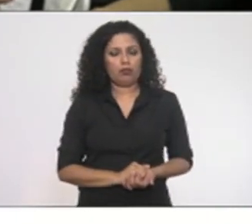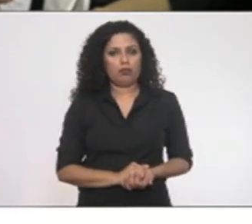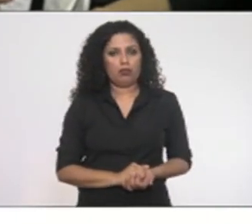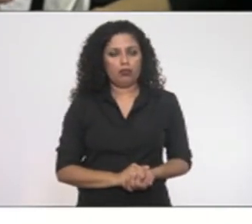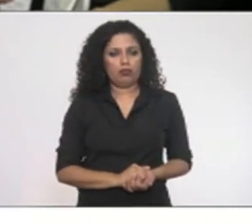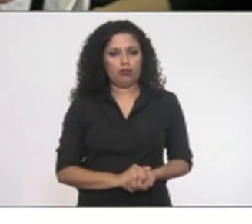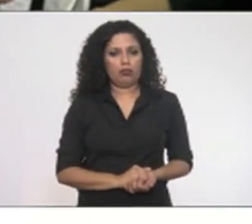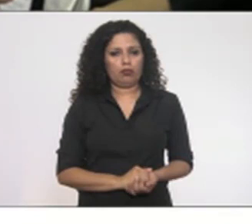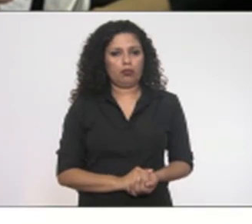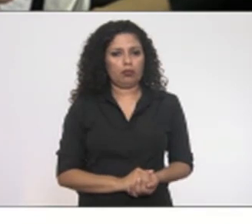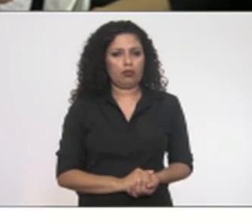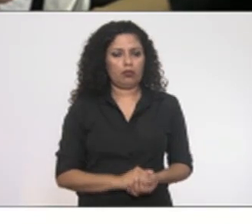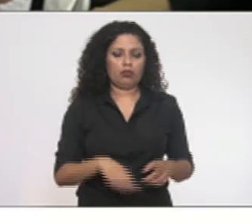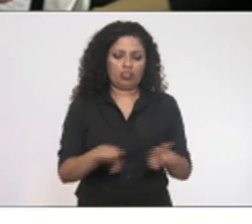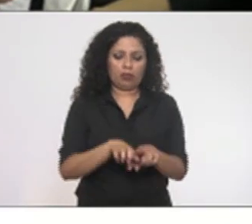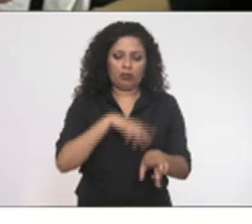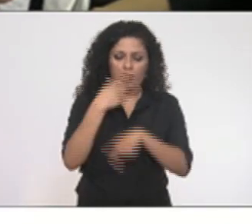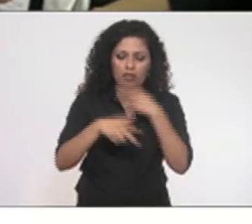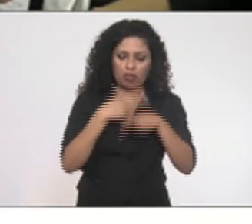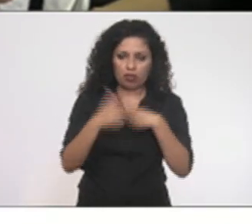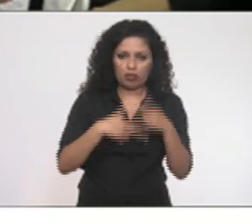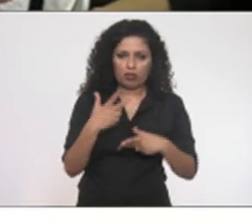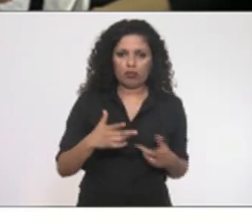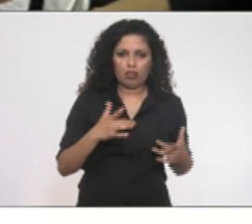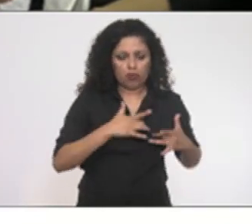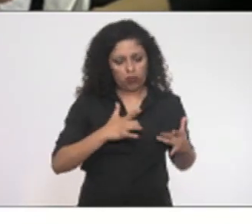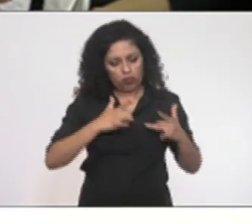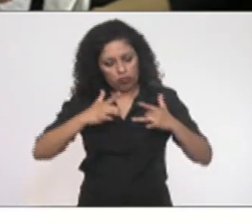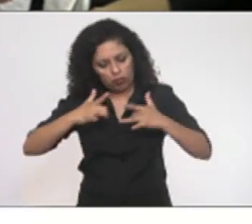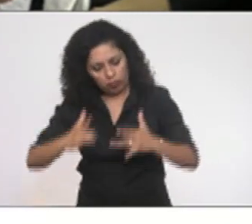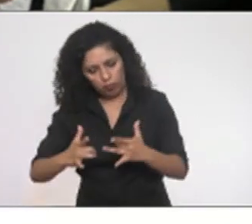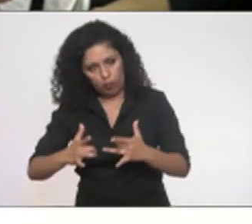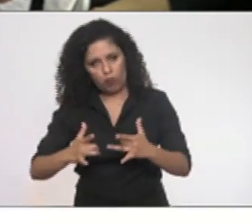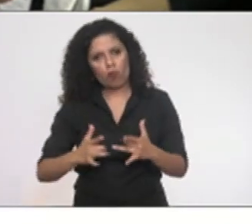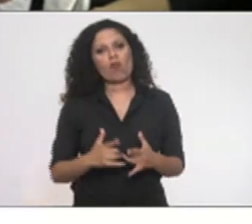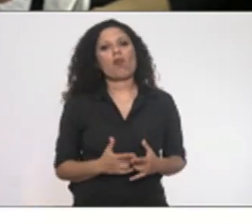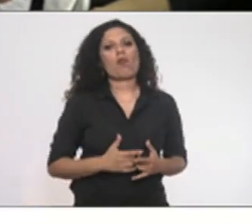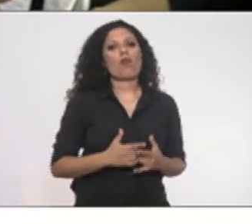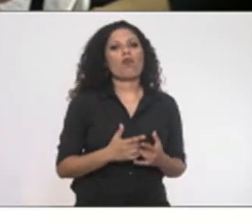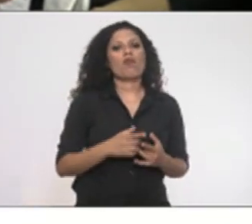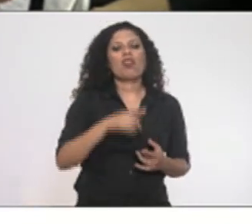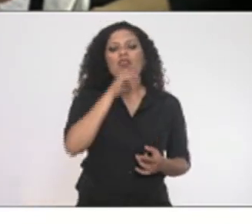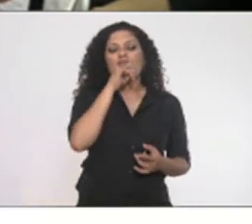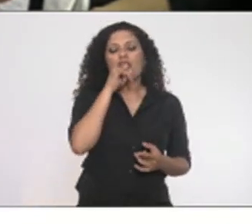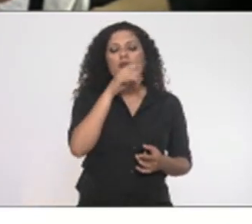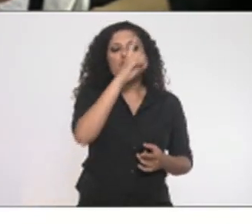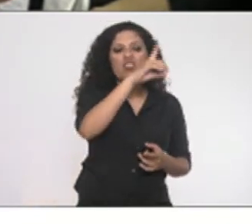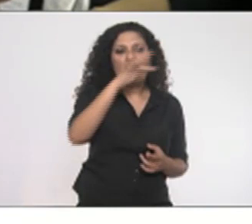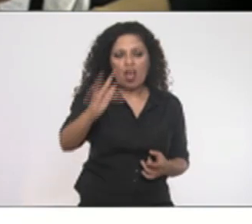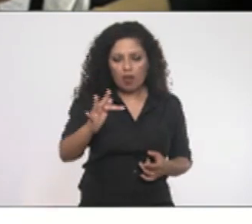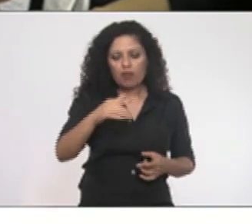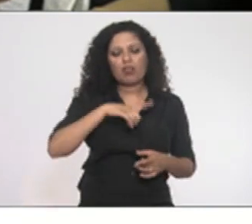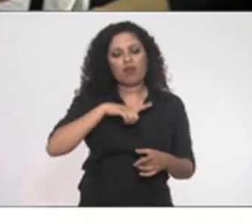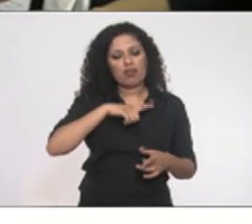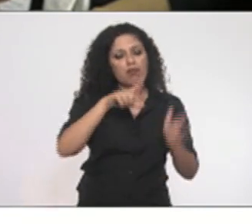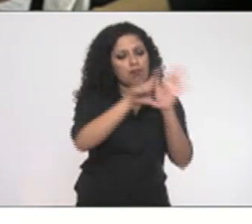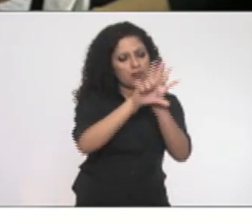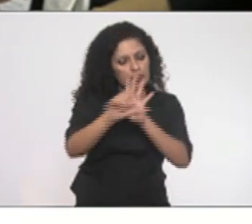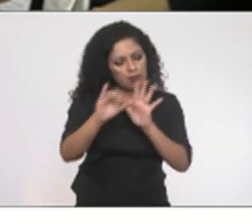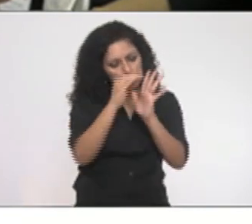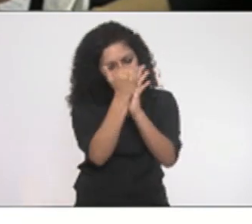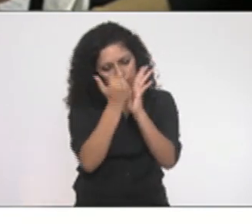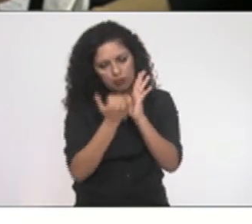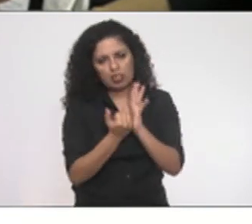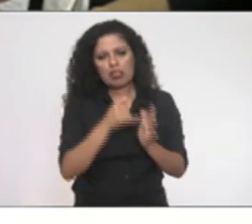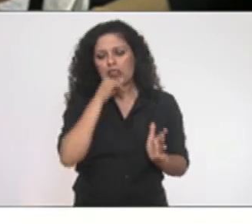E esse ponto que eu estava falando, incentivar a adoção voluntária pelos estados do Distrito Federal de boas práticas regulatórias. Isso no Estado do